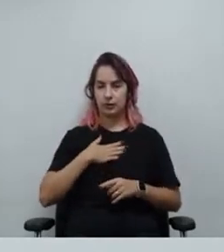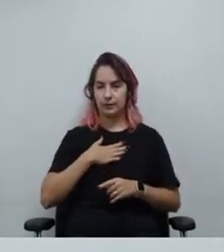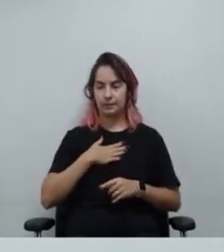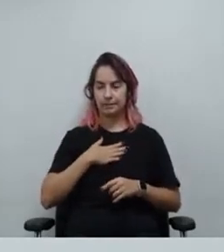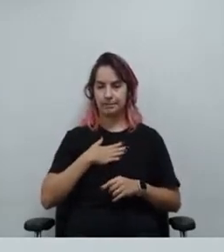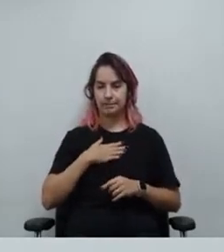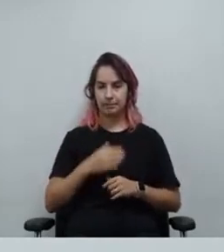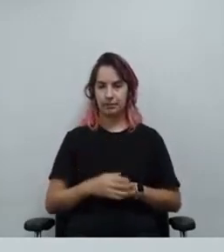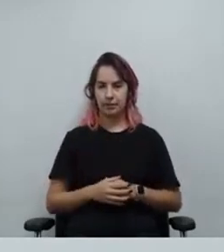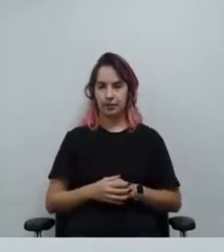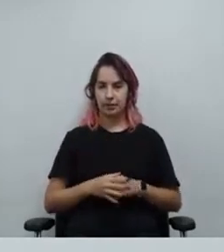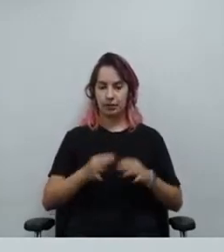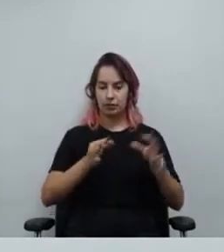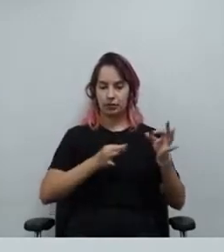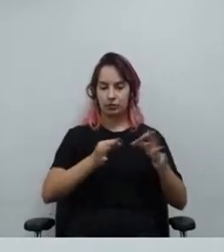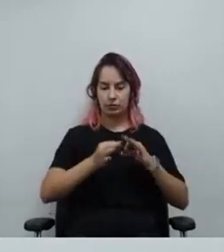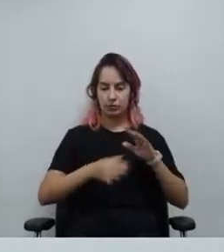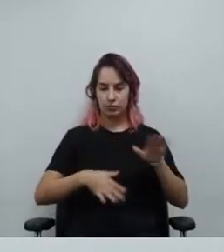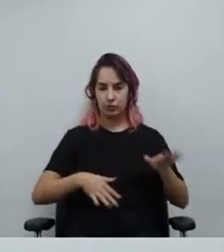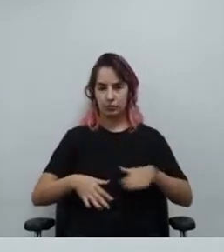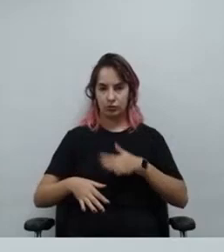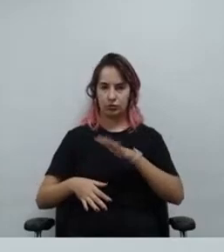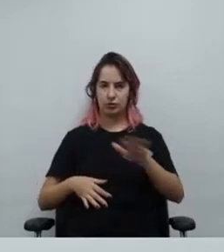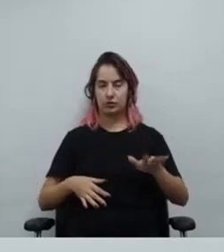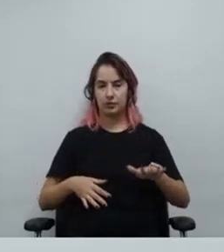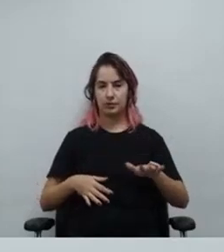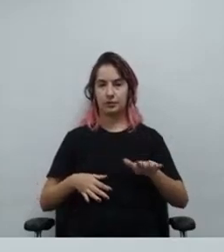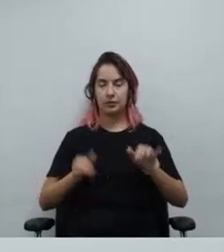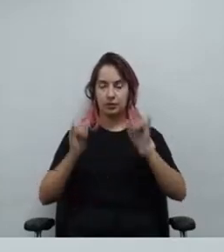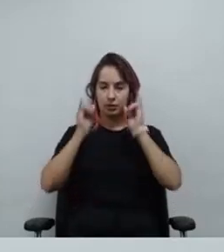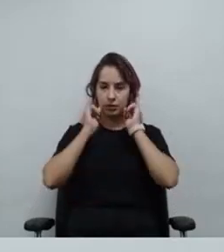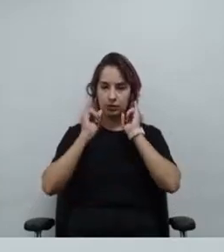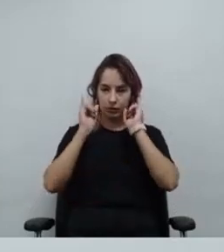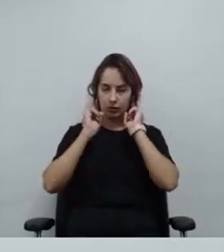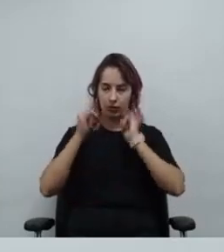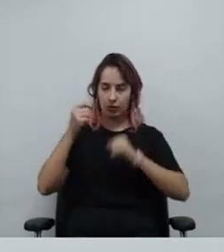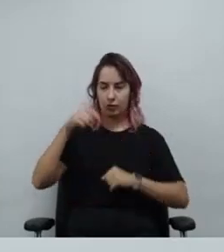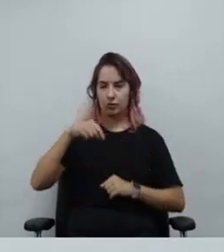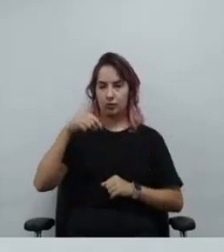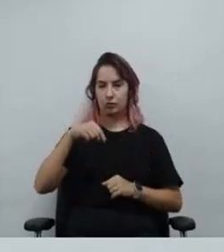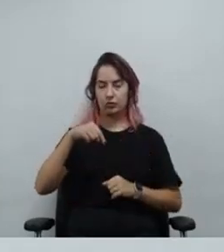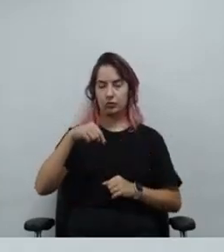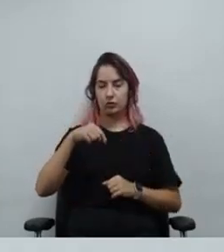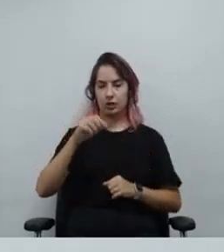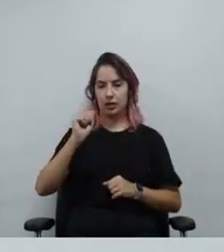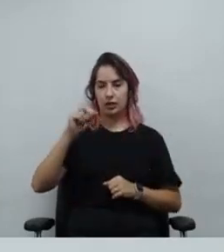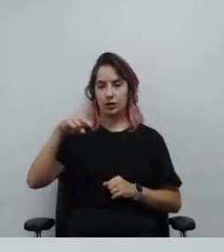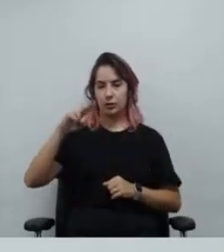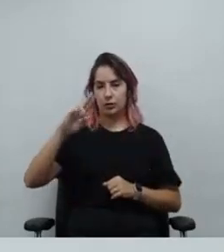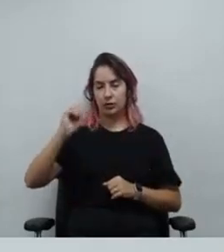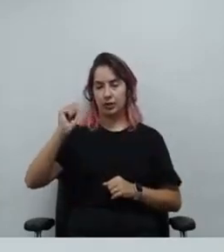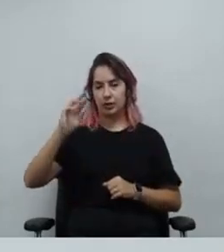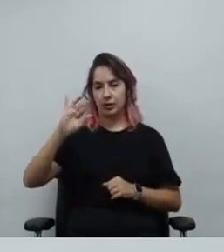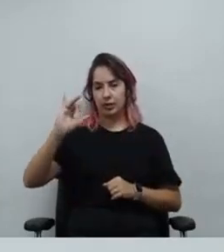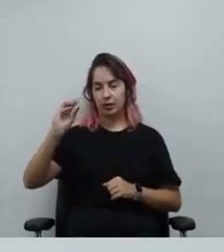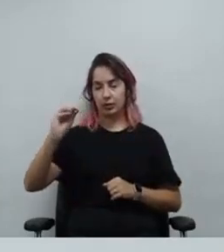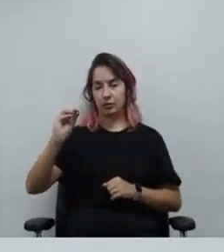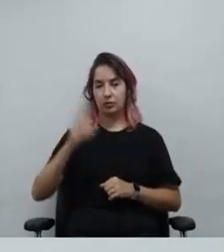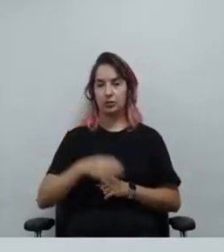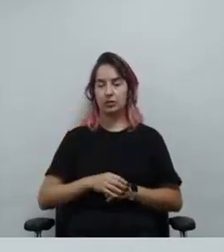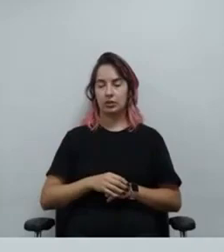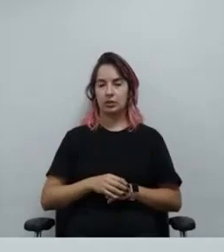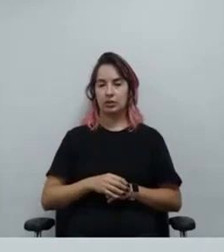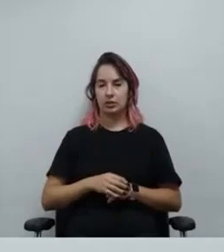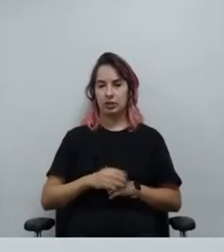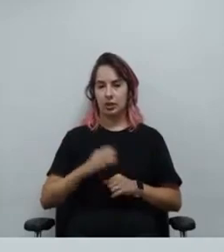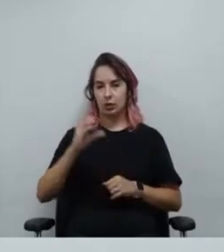ressaltar que a Corregedoria Geral ela vai divulgar hoje ainda o anuário da Corregedoria, que expõe